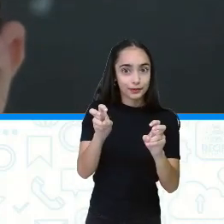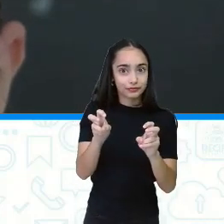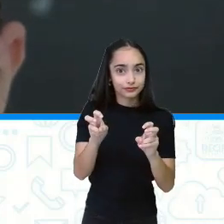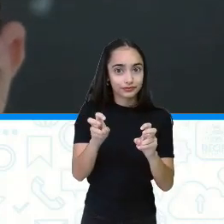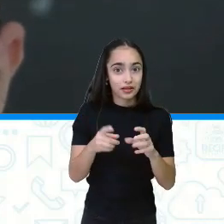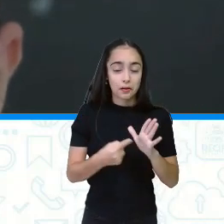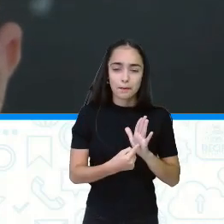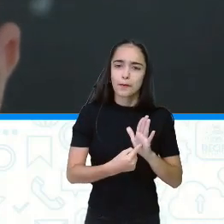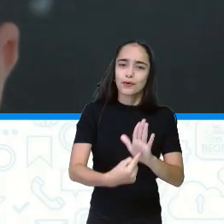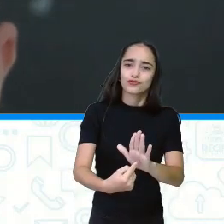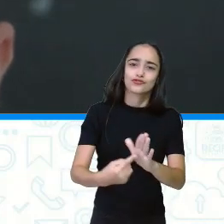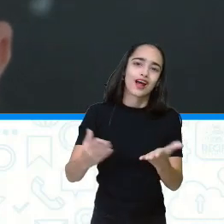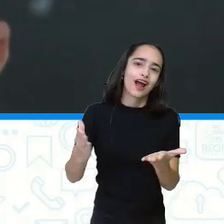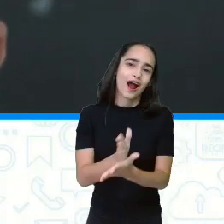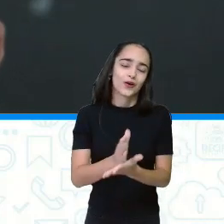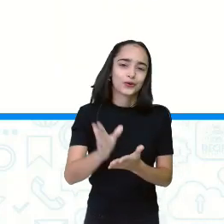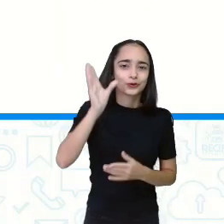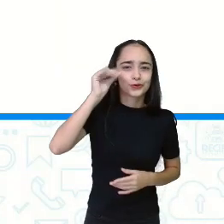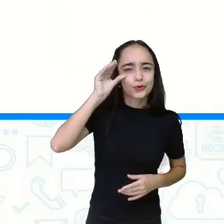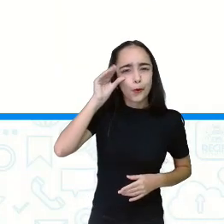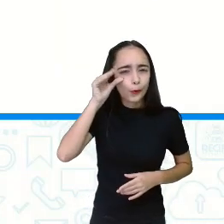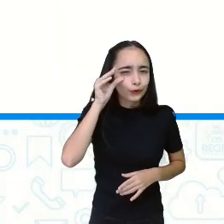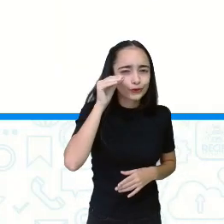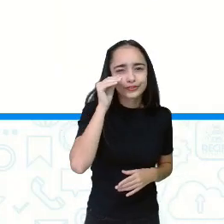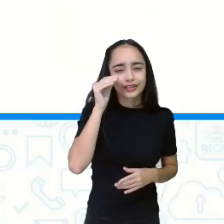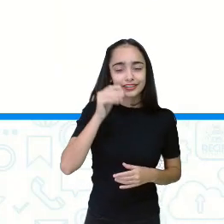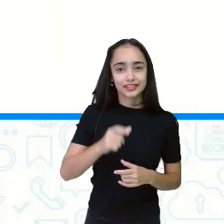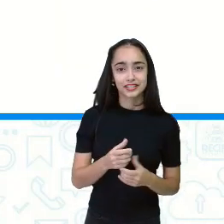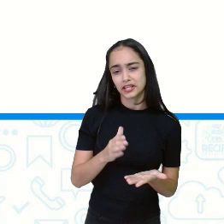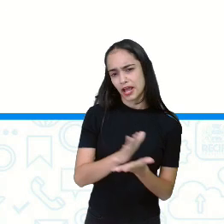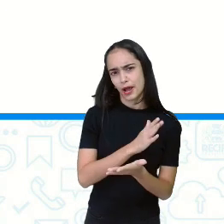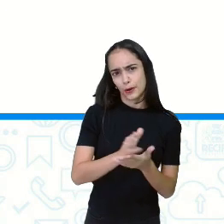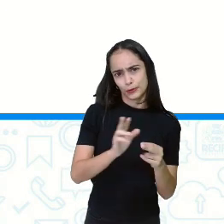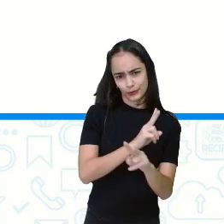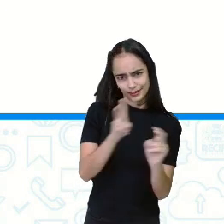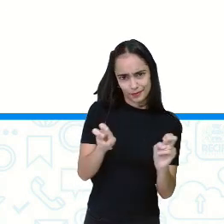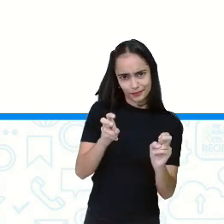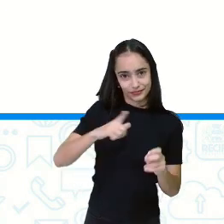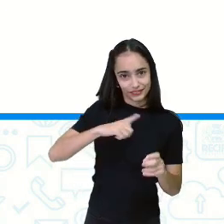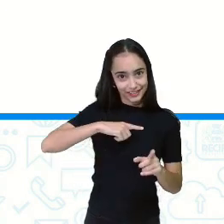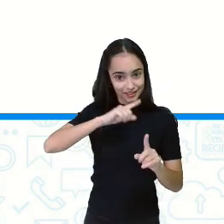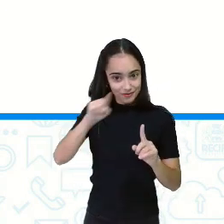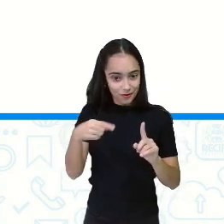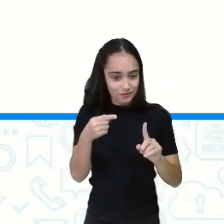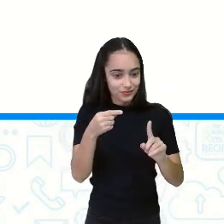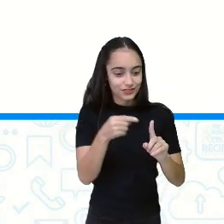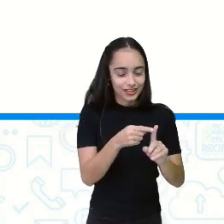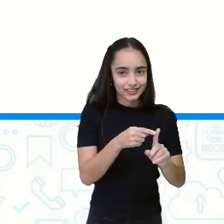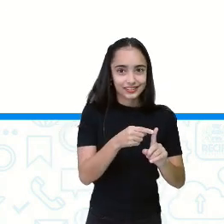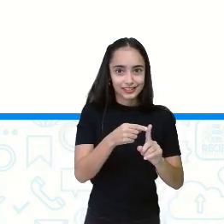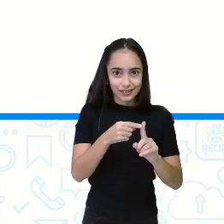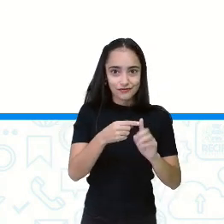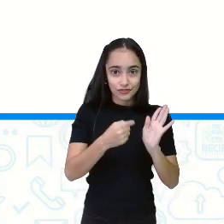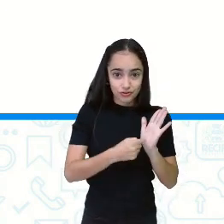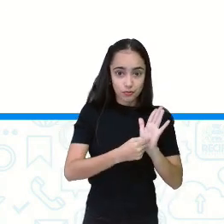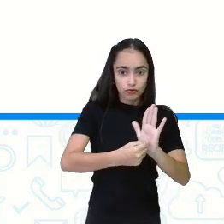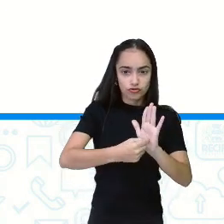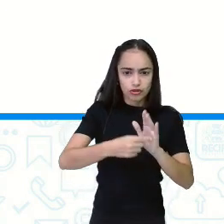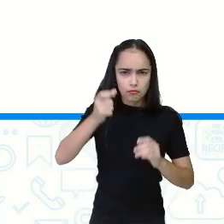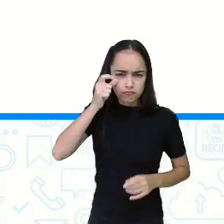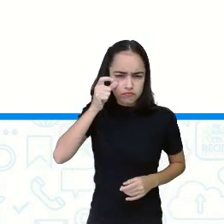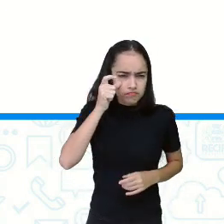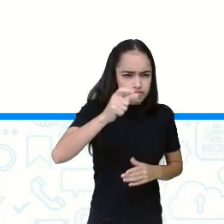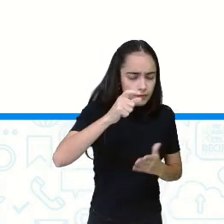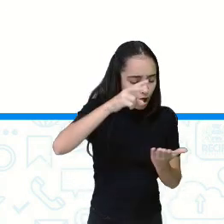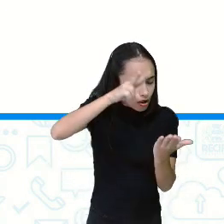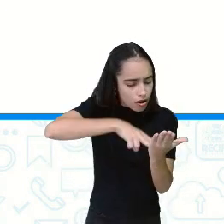para trazer curiosidades sobre determinado assunto. E tem o objetivo de despertar o interesse do leitor para